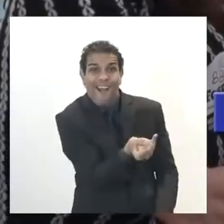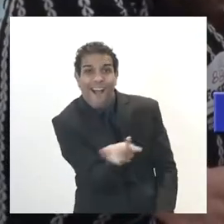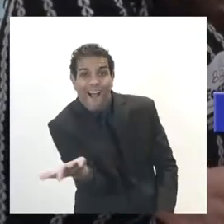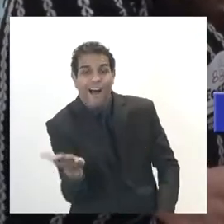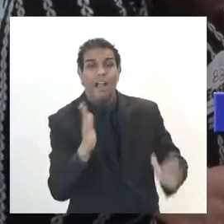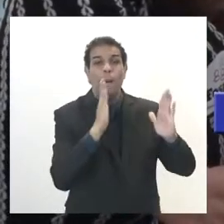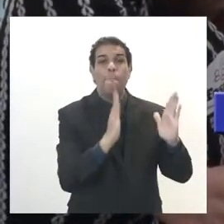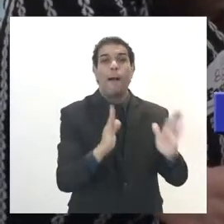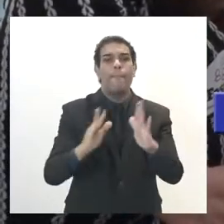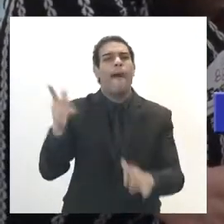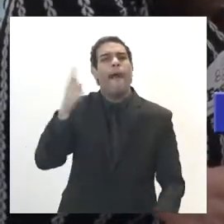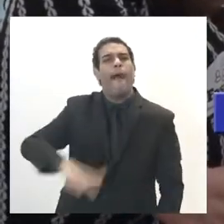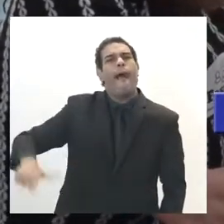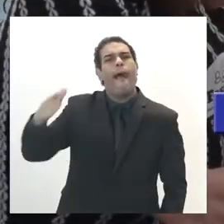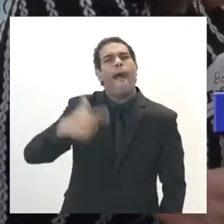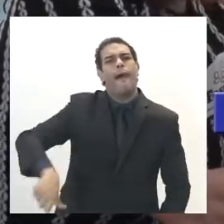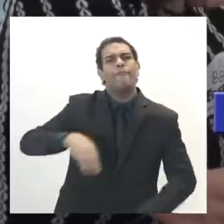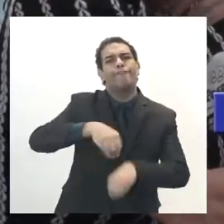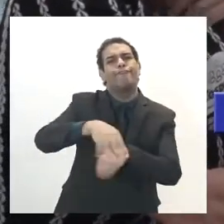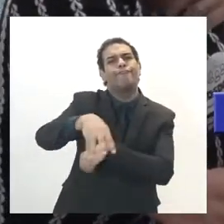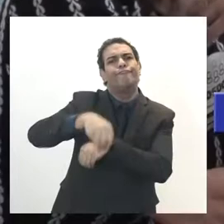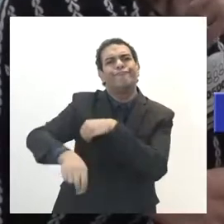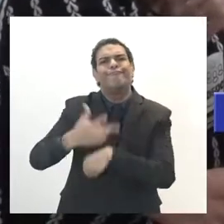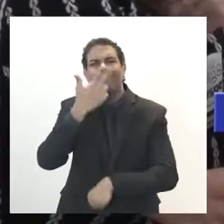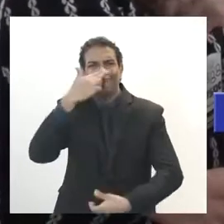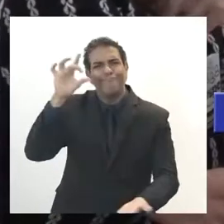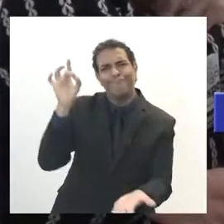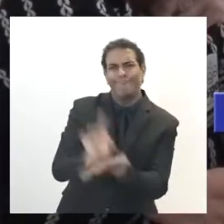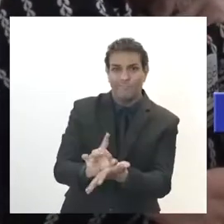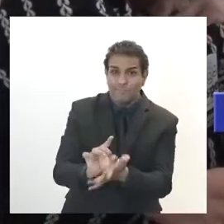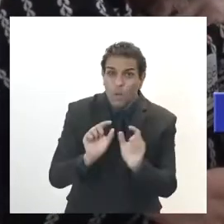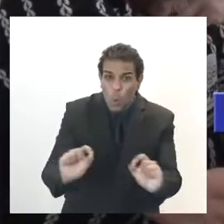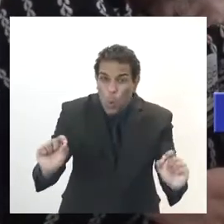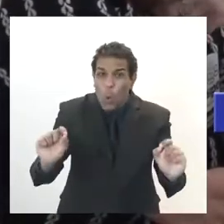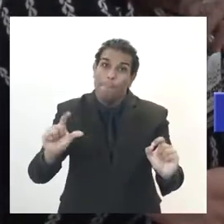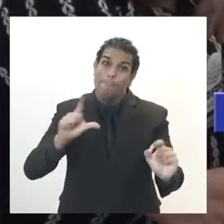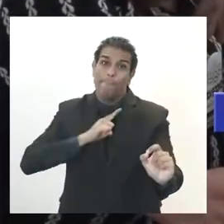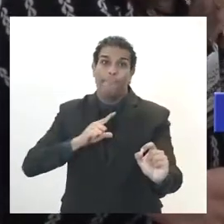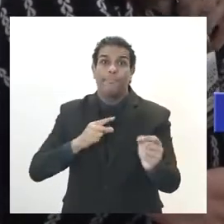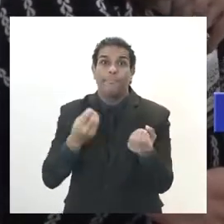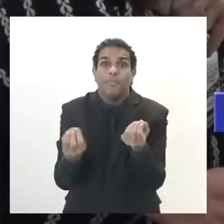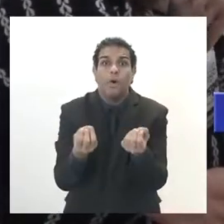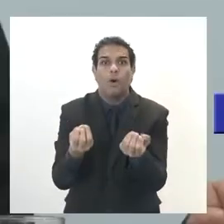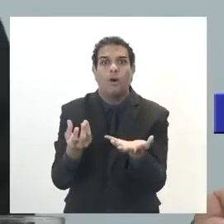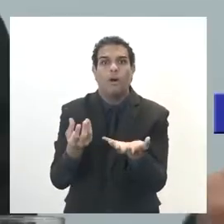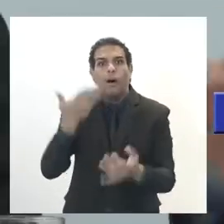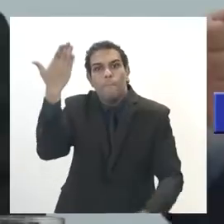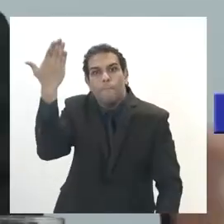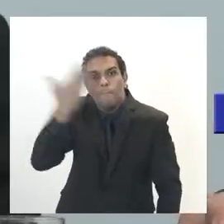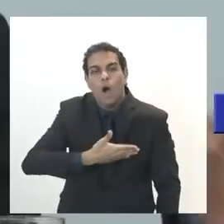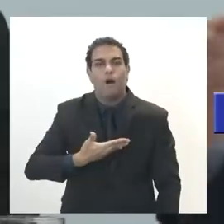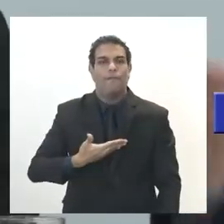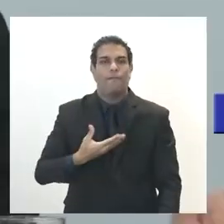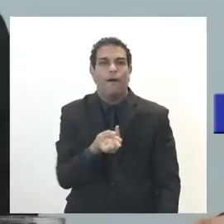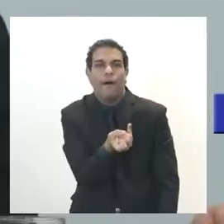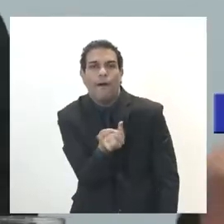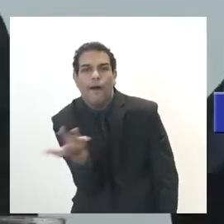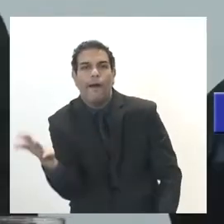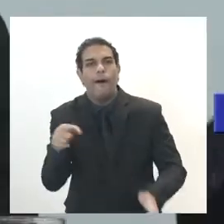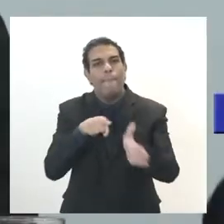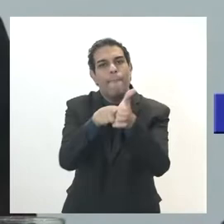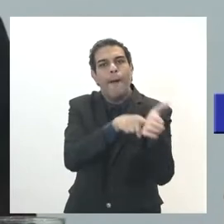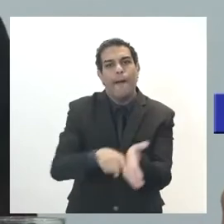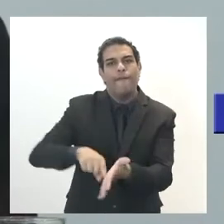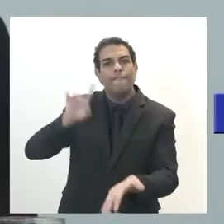informações são repetidos à exaustão Como Se Fosse Verdade mas não resistem ao enfrentamento empírico é com base em dados e informações